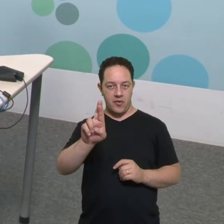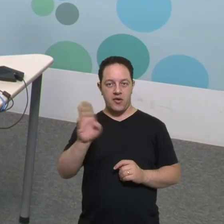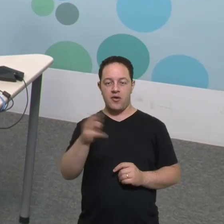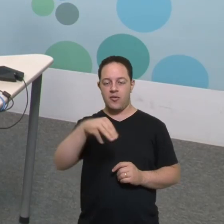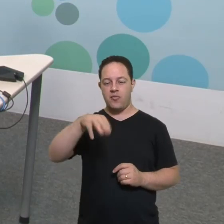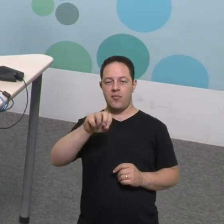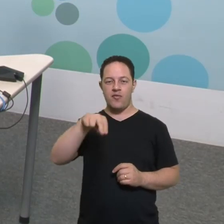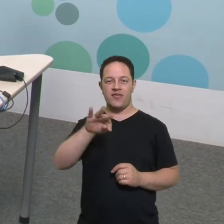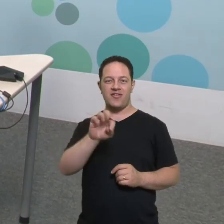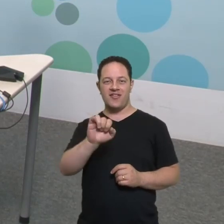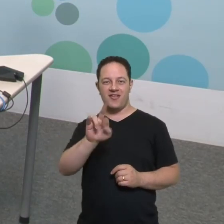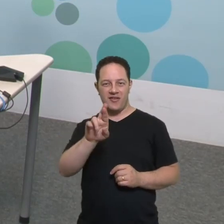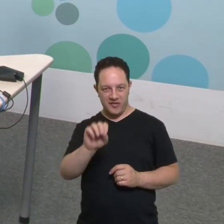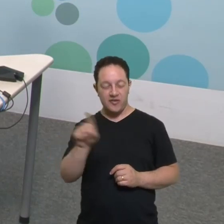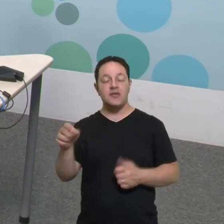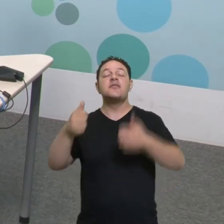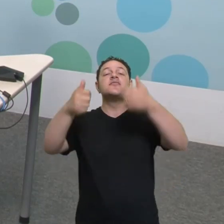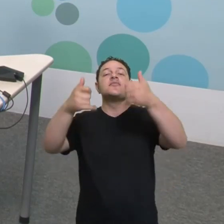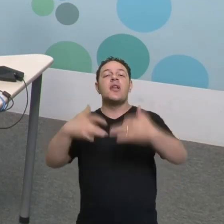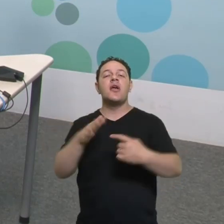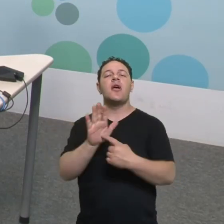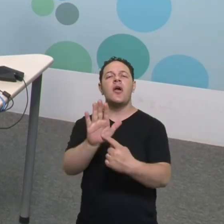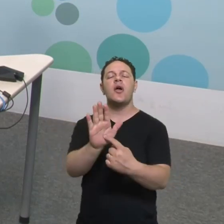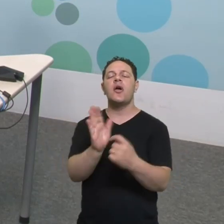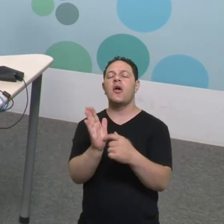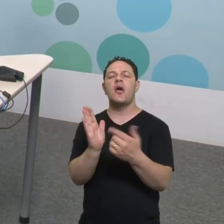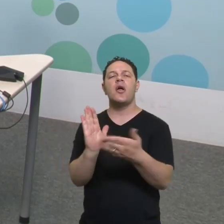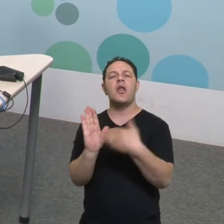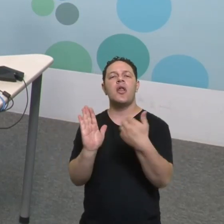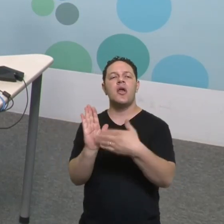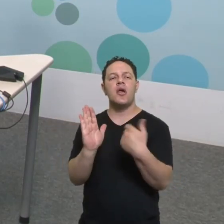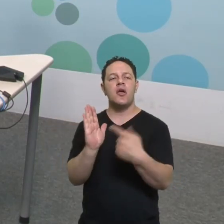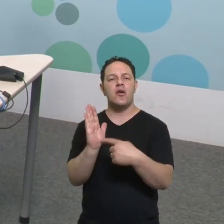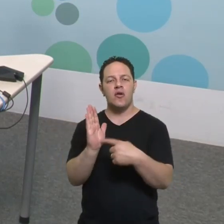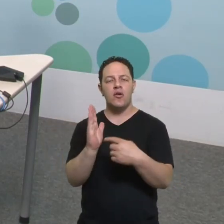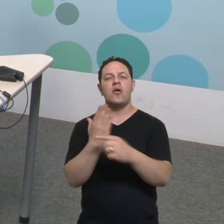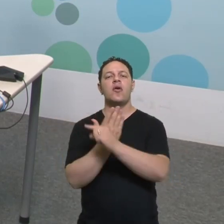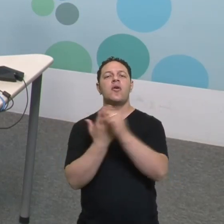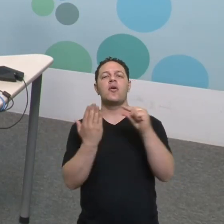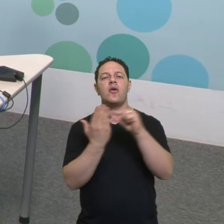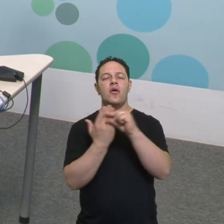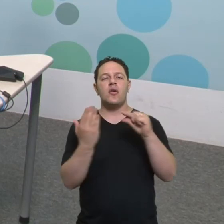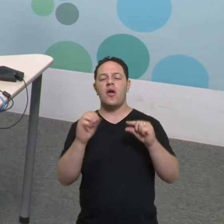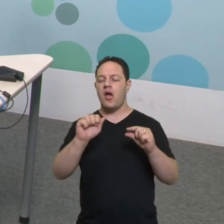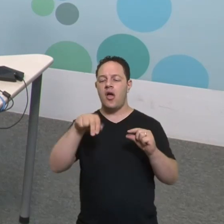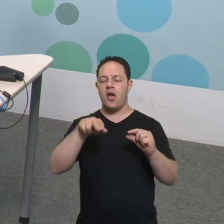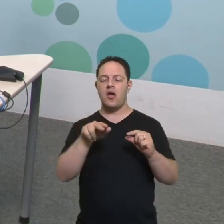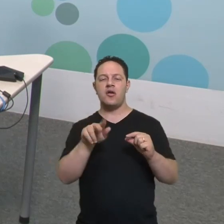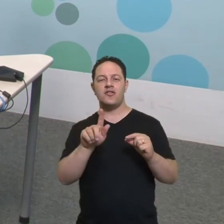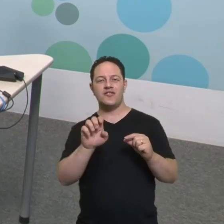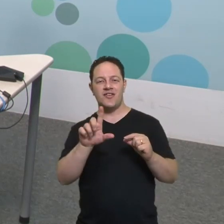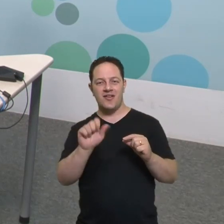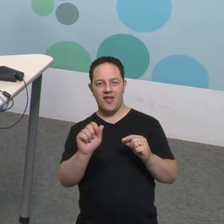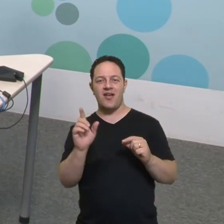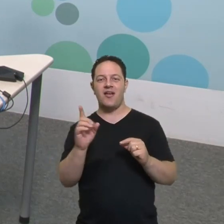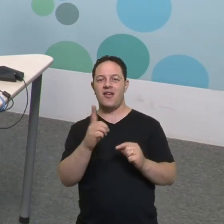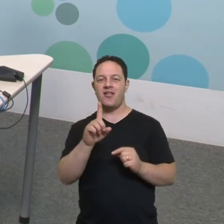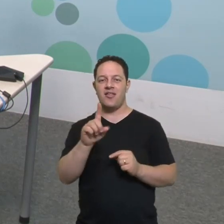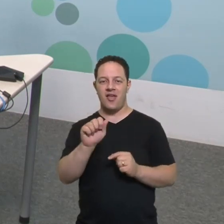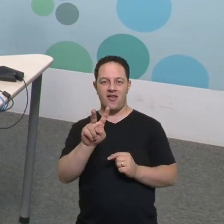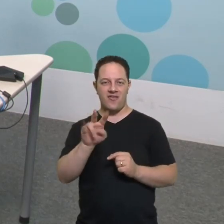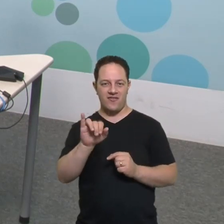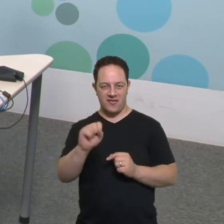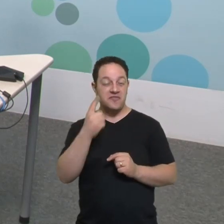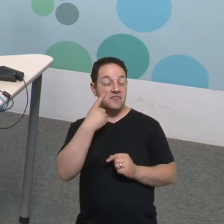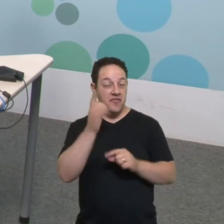que fala aí indica um livro da a escritora Angela Davis vamos ao vídeo